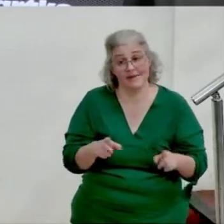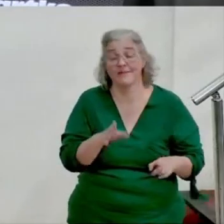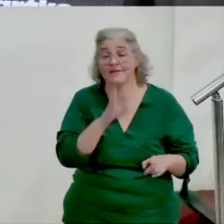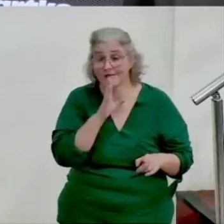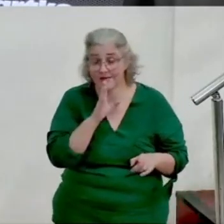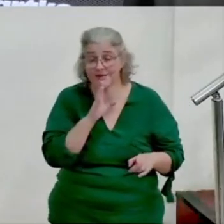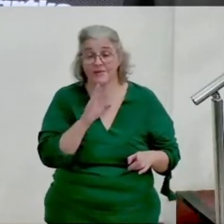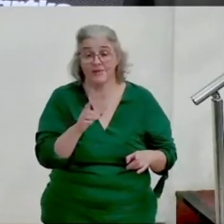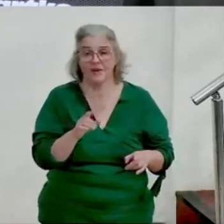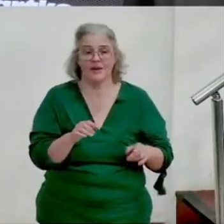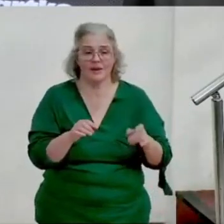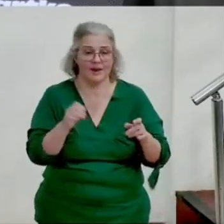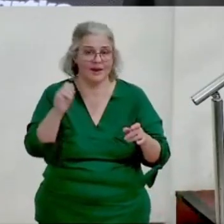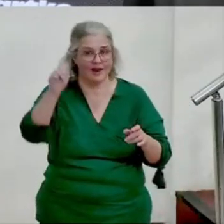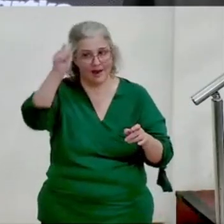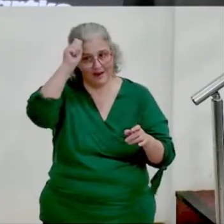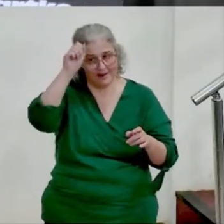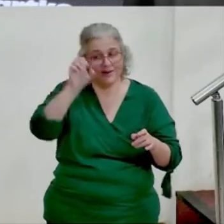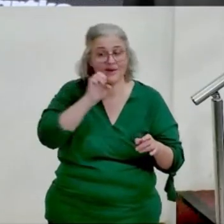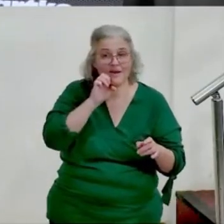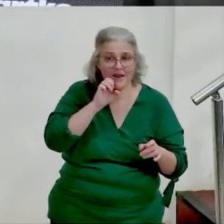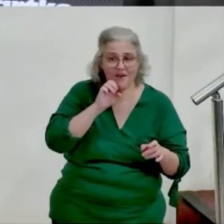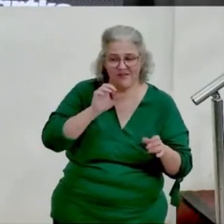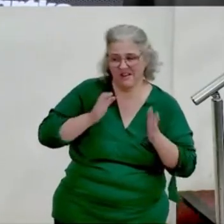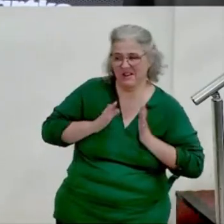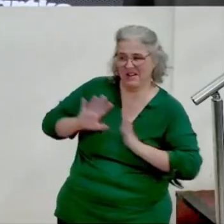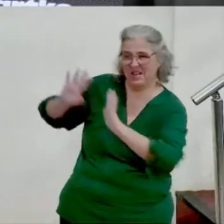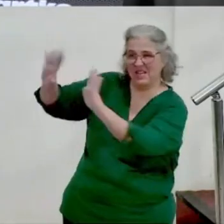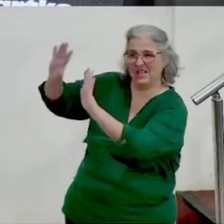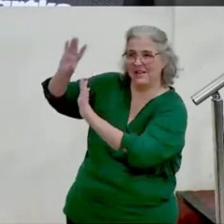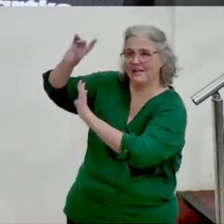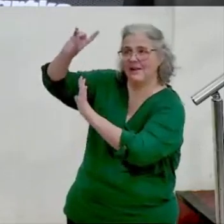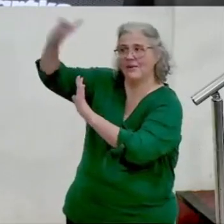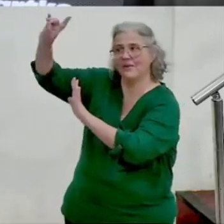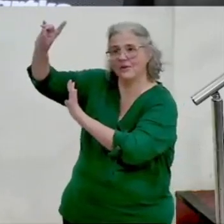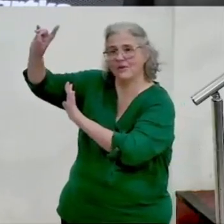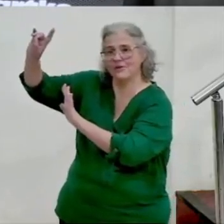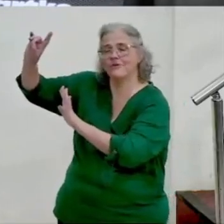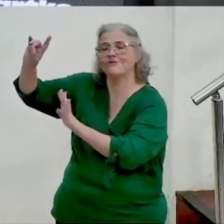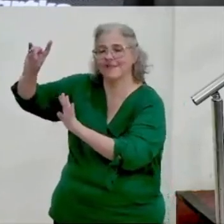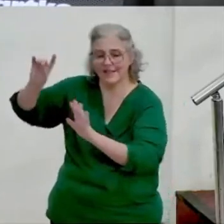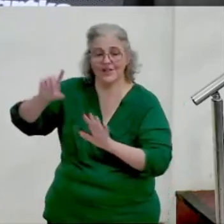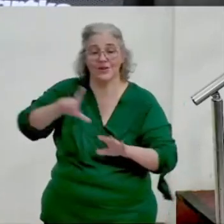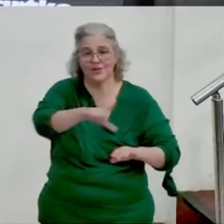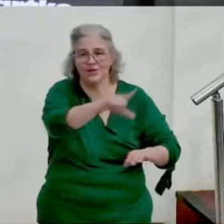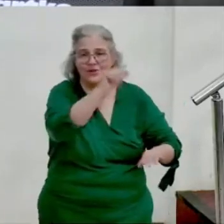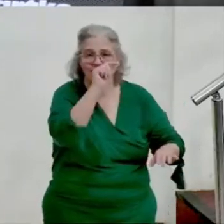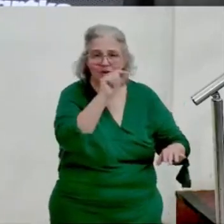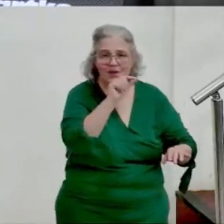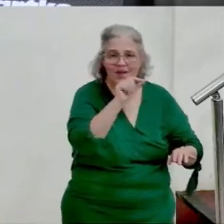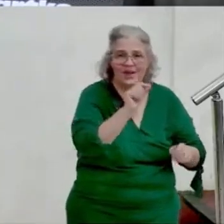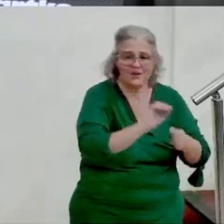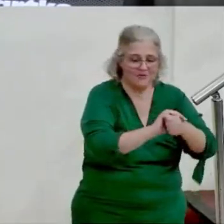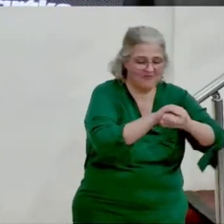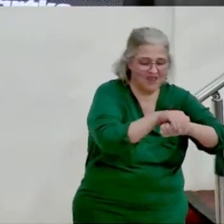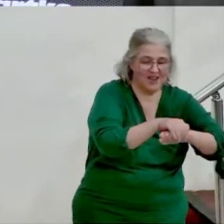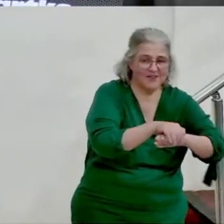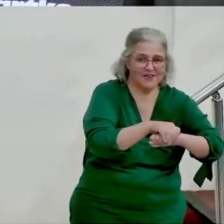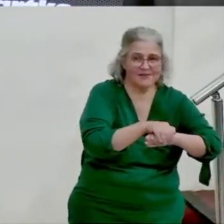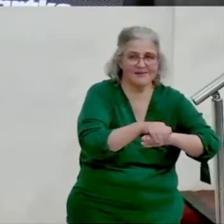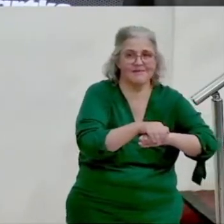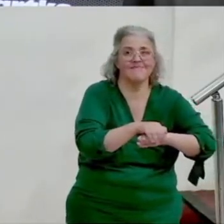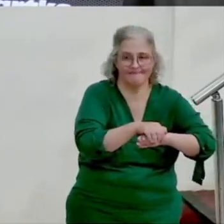chamado, escolhendo trevas em vez de luz, escolhendo desobediência em vez de obediência, escolhendo a